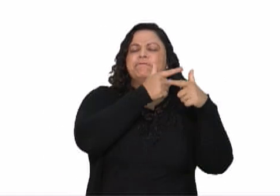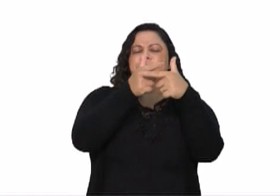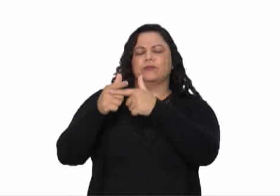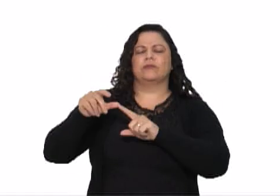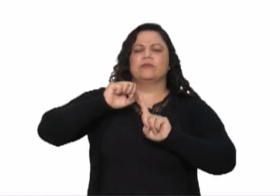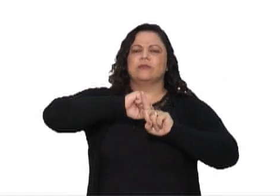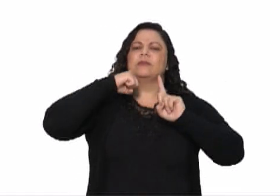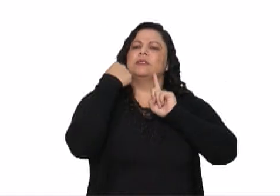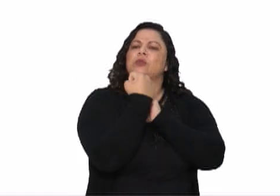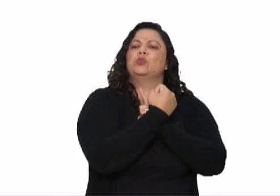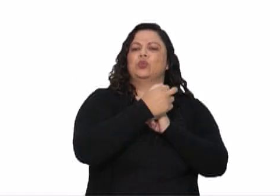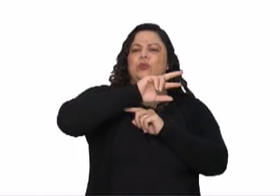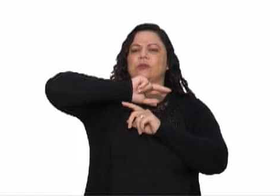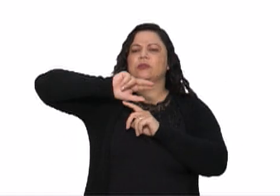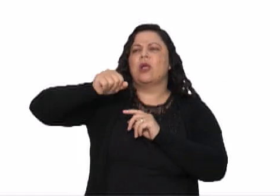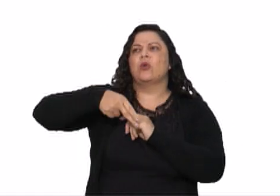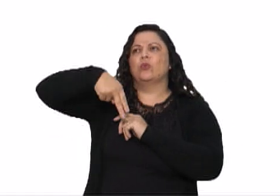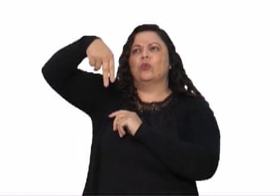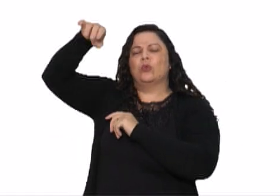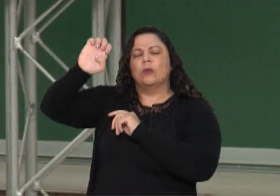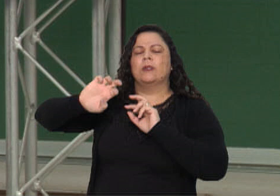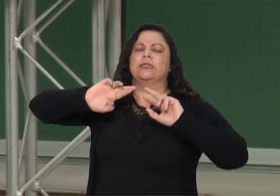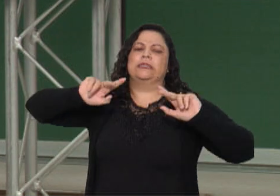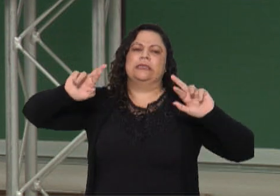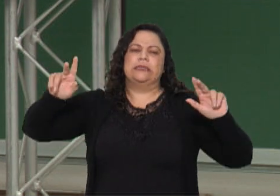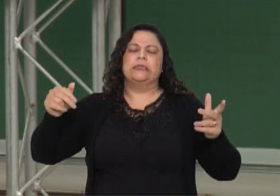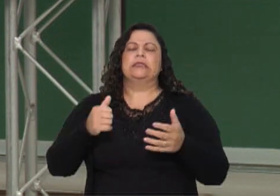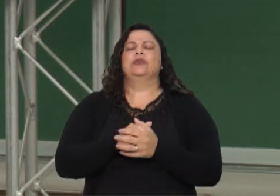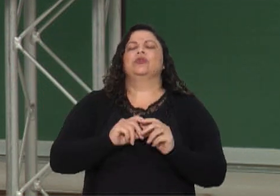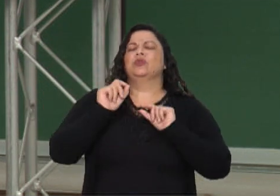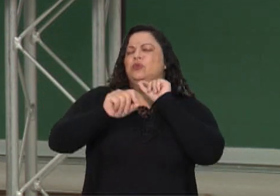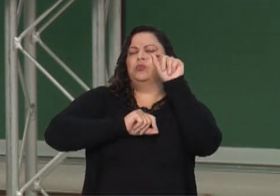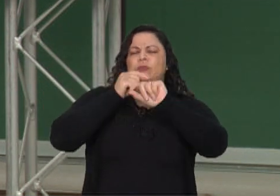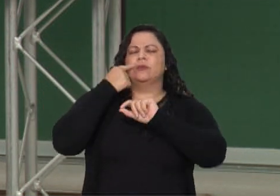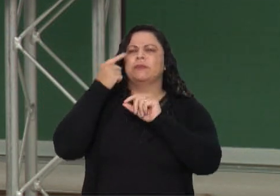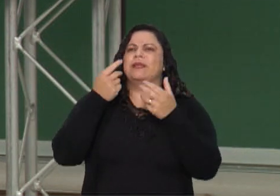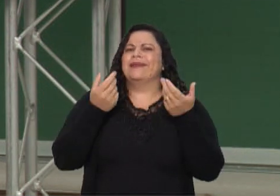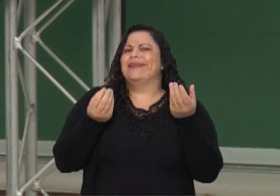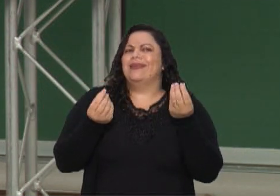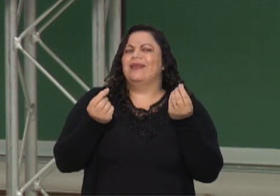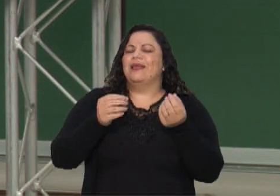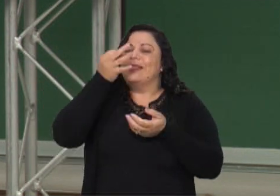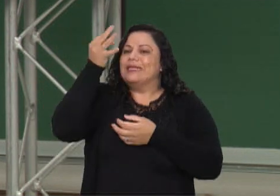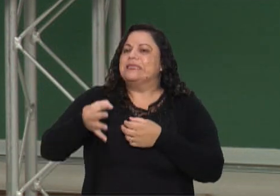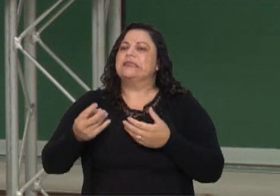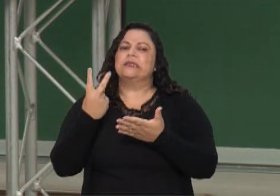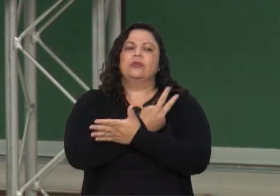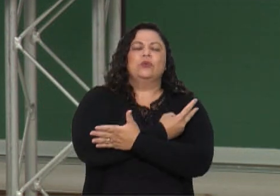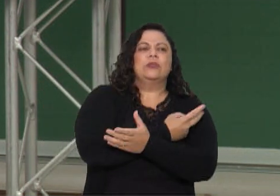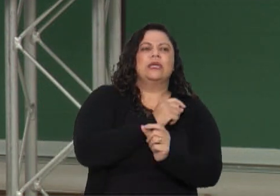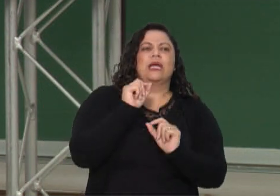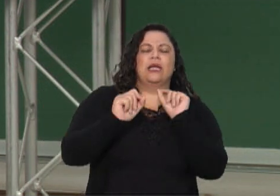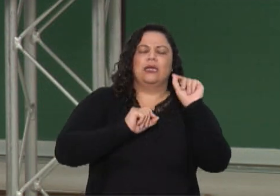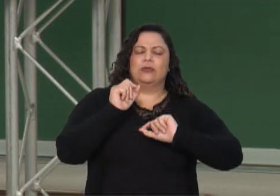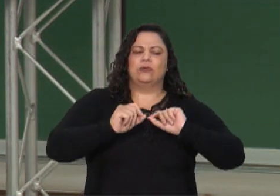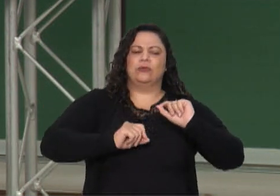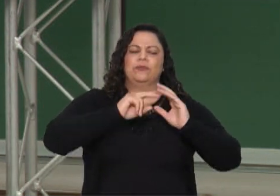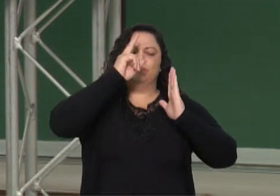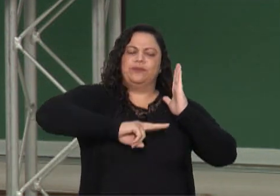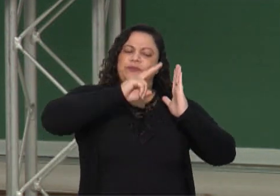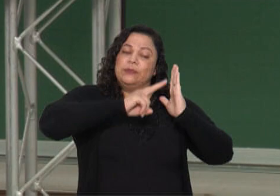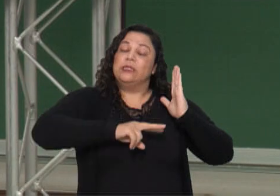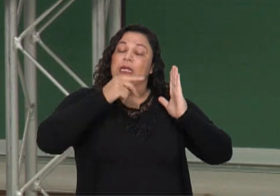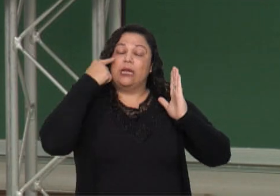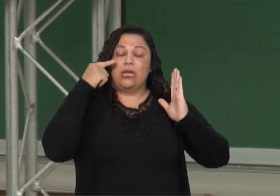particular. Esta afirmativa está certa ou errada? Bem rapidinho aí para vocês lerem aí a questão de novo